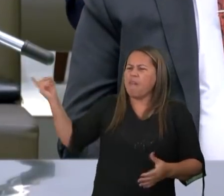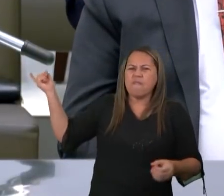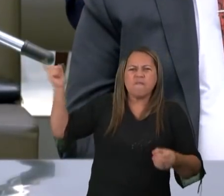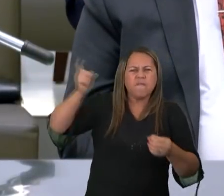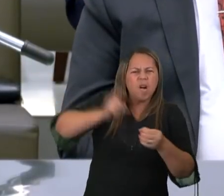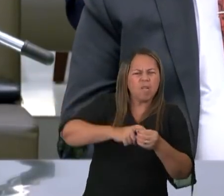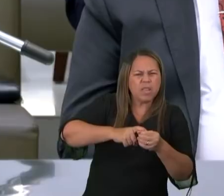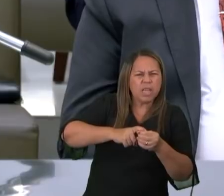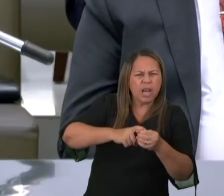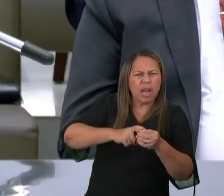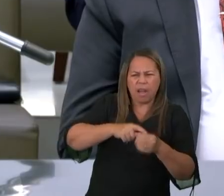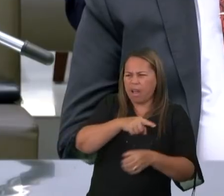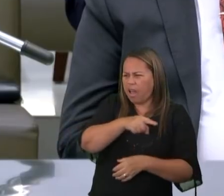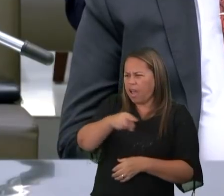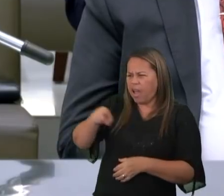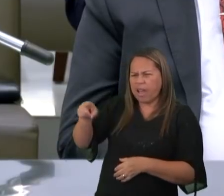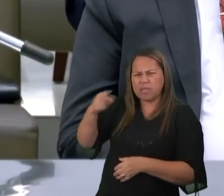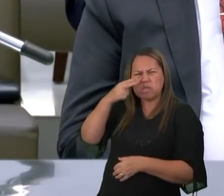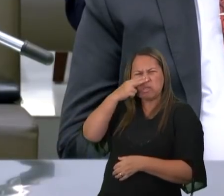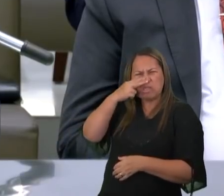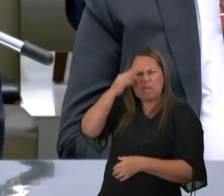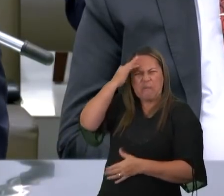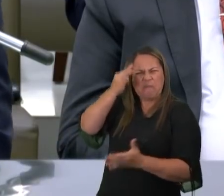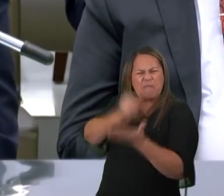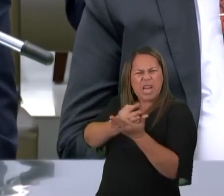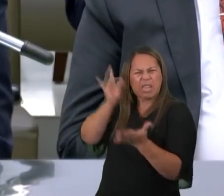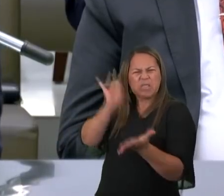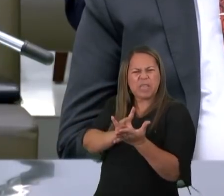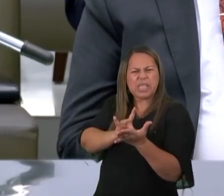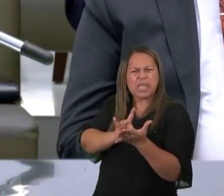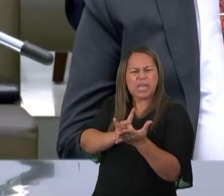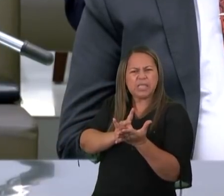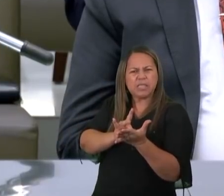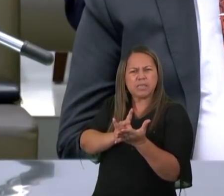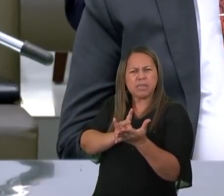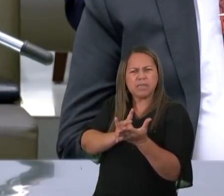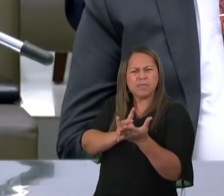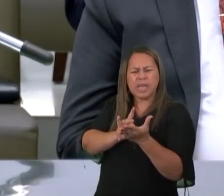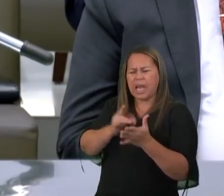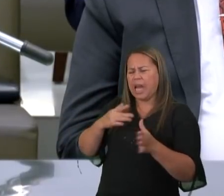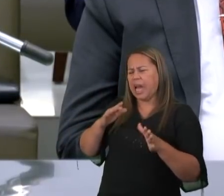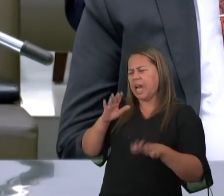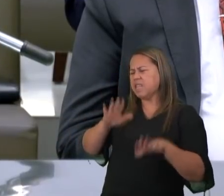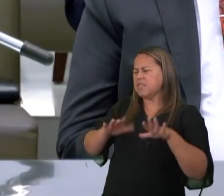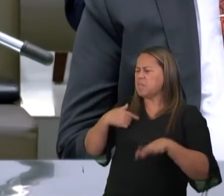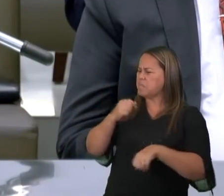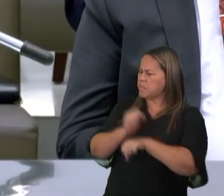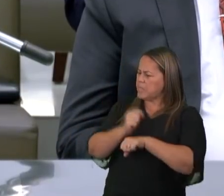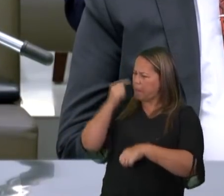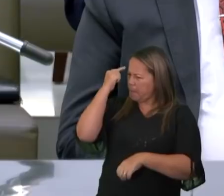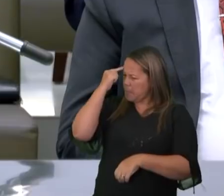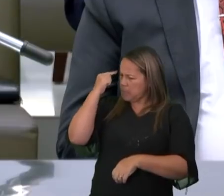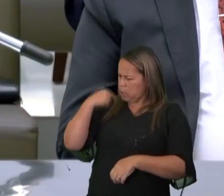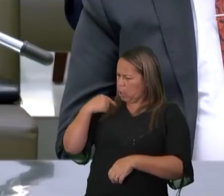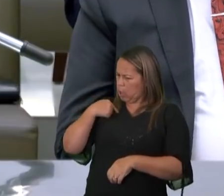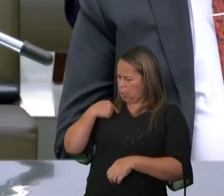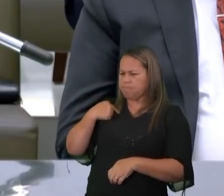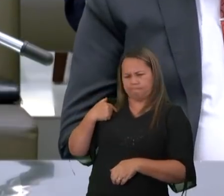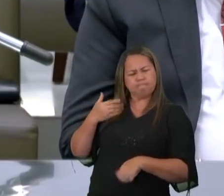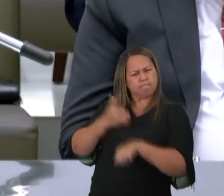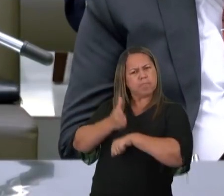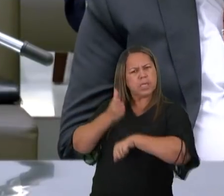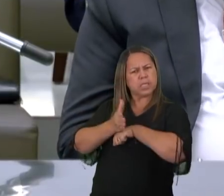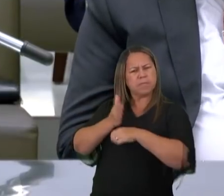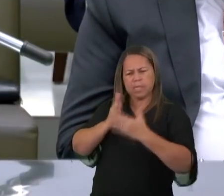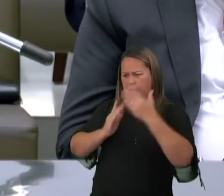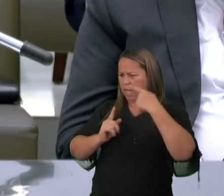Ela vai ter fé ainda. E quando eu penso nisso, eu me preocupo. Digo: Jesus, eu estou nesse contexto. Eu sou parte da igreja.